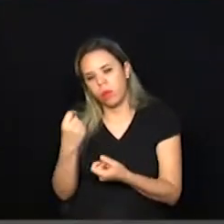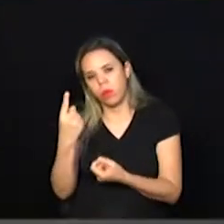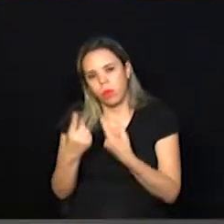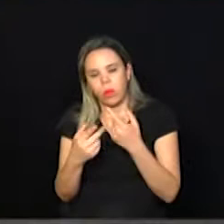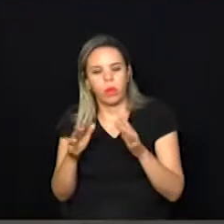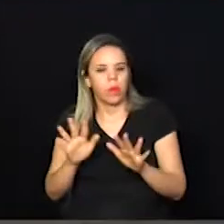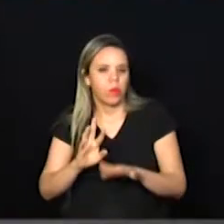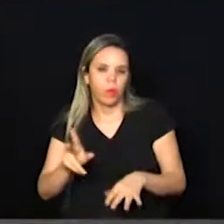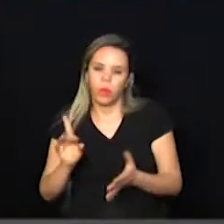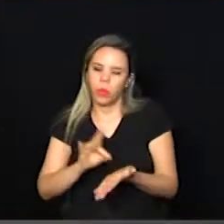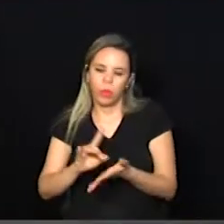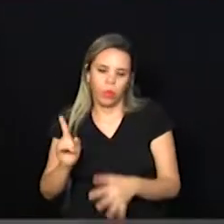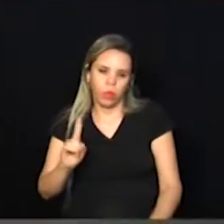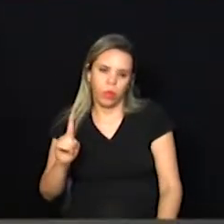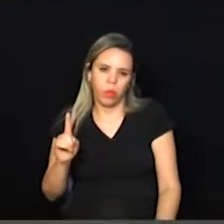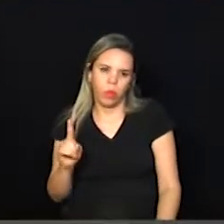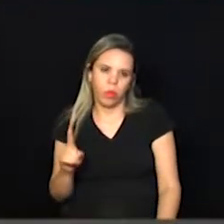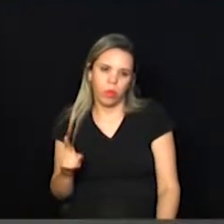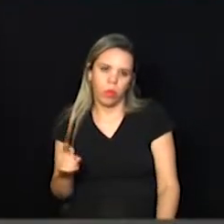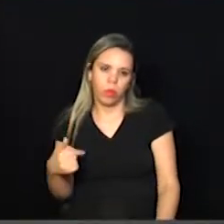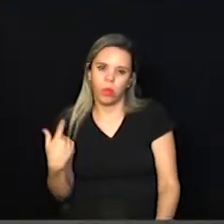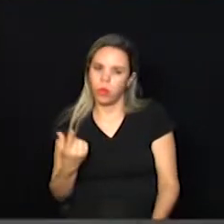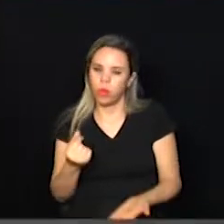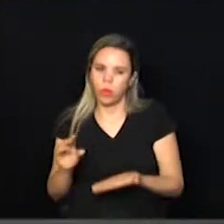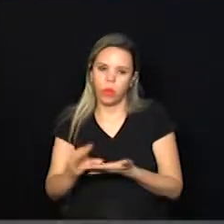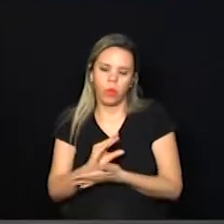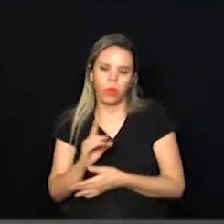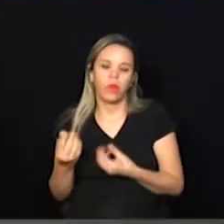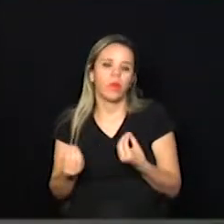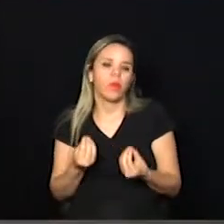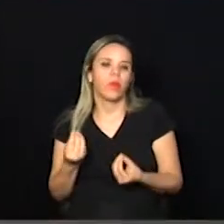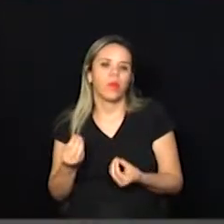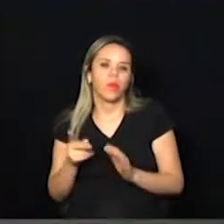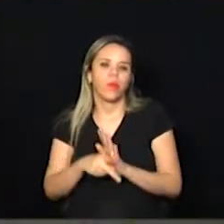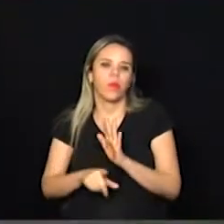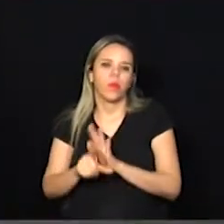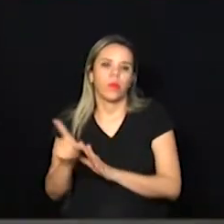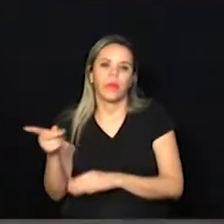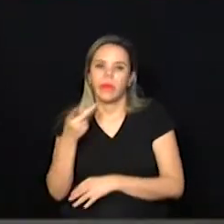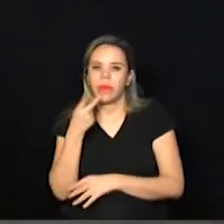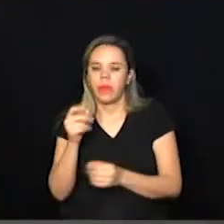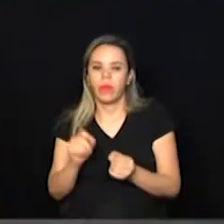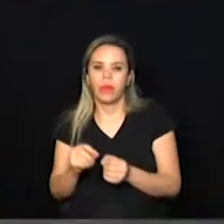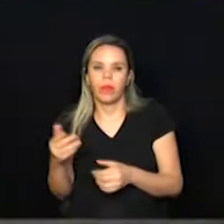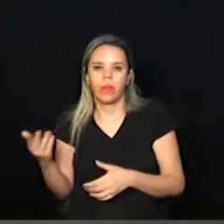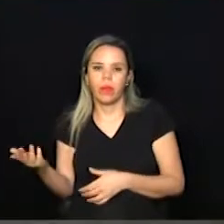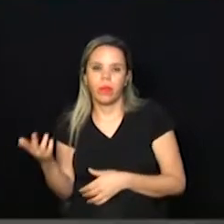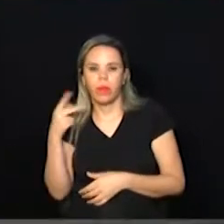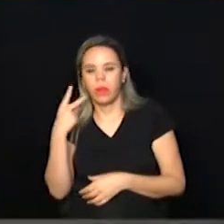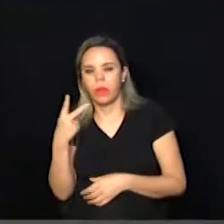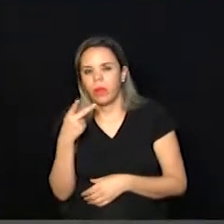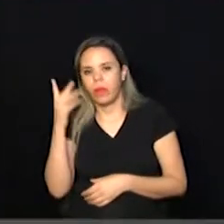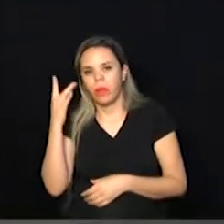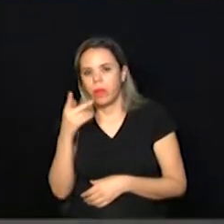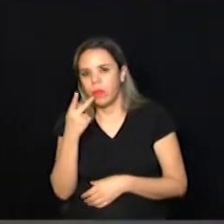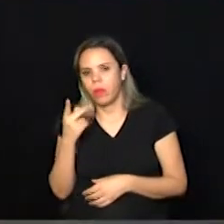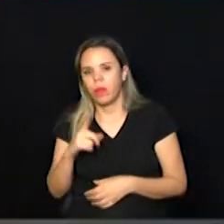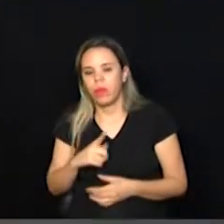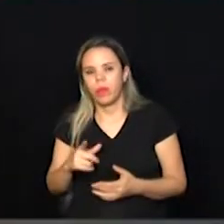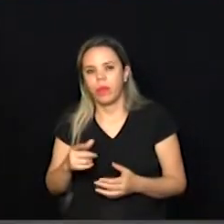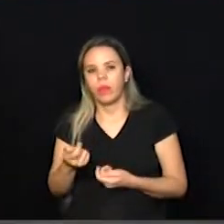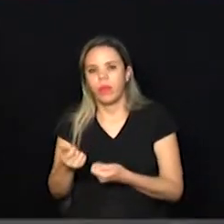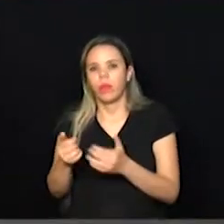é esse daqui, então, não sai do nosso orçamento. Aí, qual é o projeto de lei que a senhora, acho que a vereadora Guida que tem, né, do